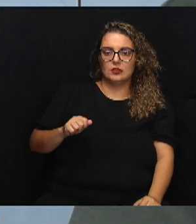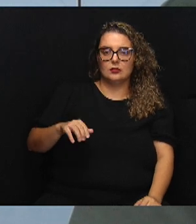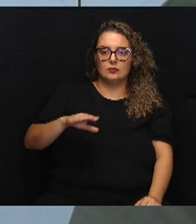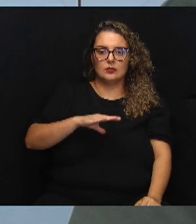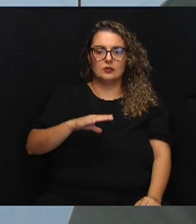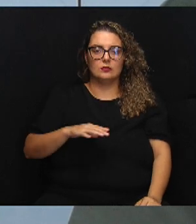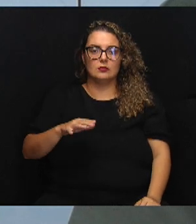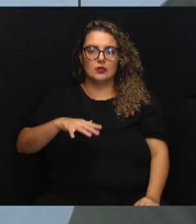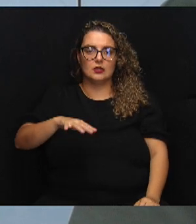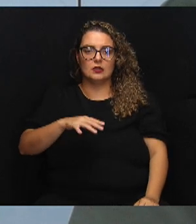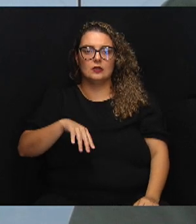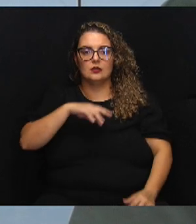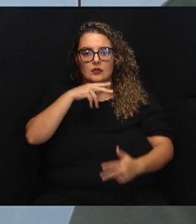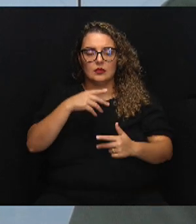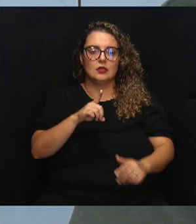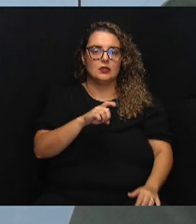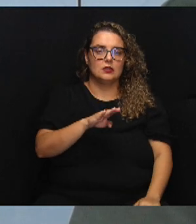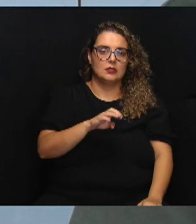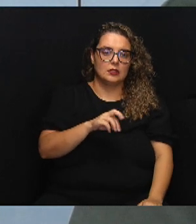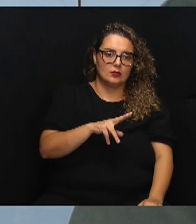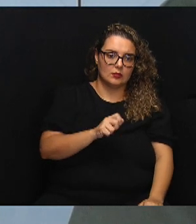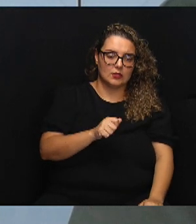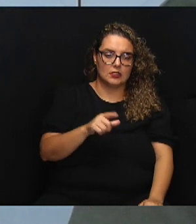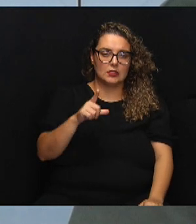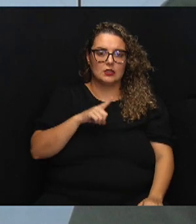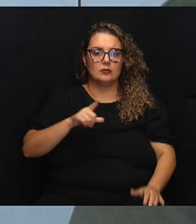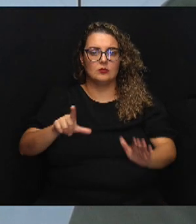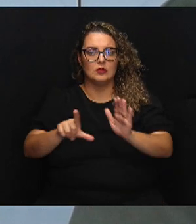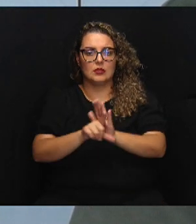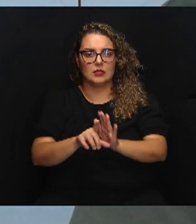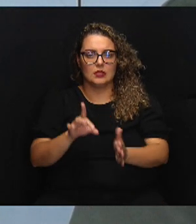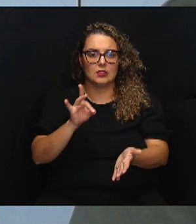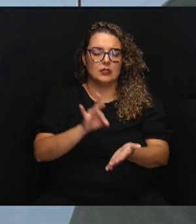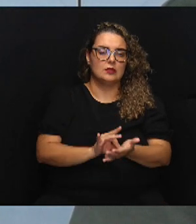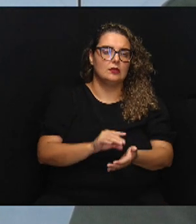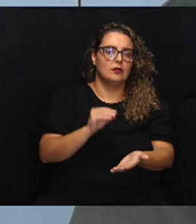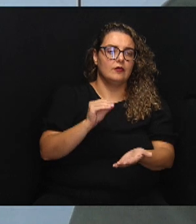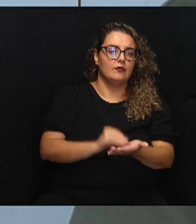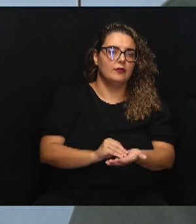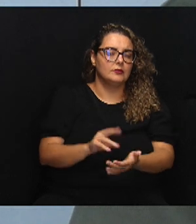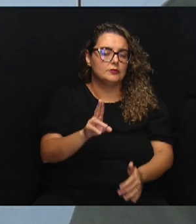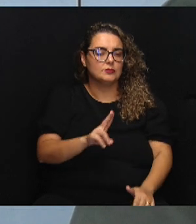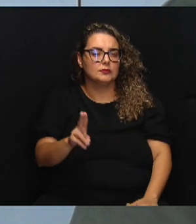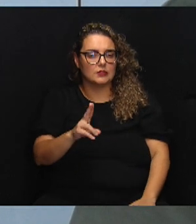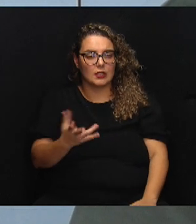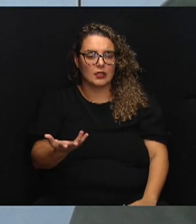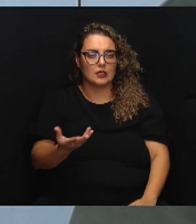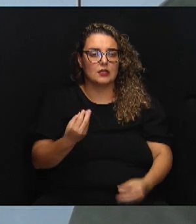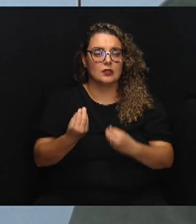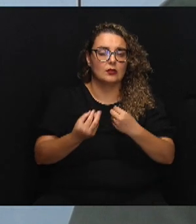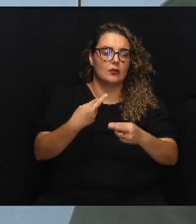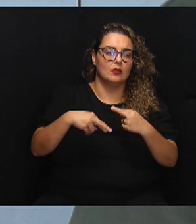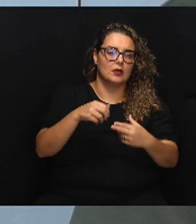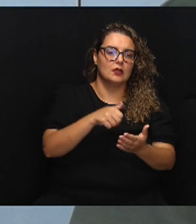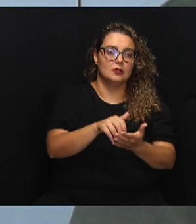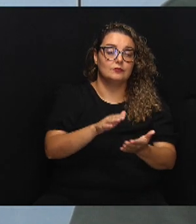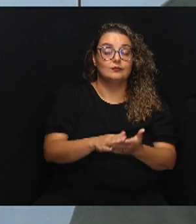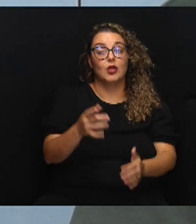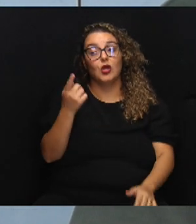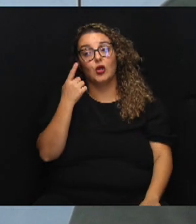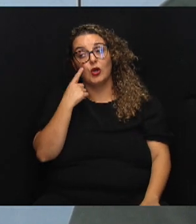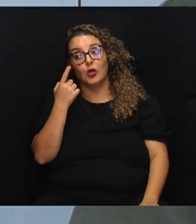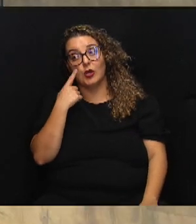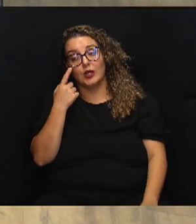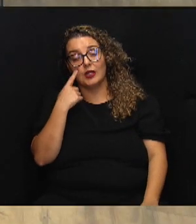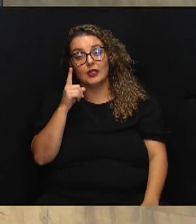cidade de Campinas. Débora, temos leis existentes, faltam aplicá-las, e essa questão da multa? Olha, essa questão é uma questão